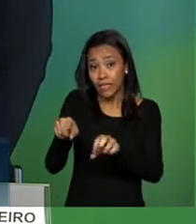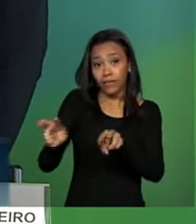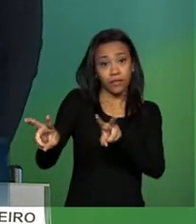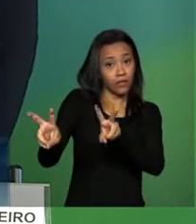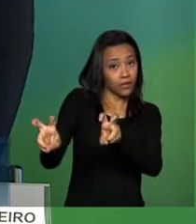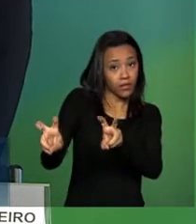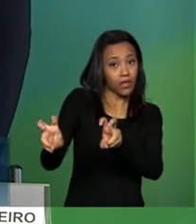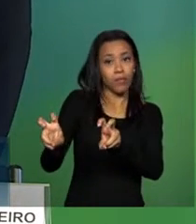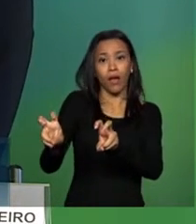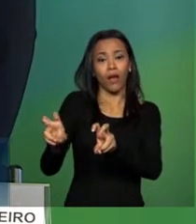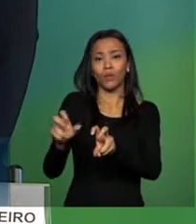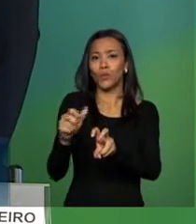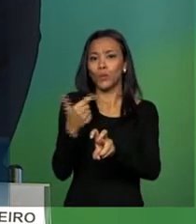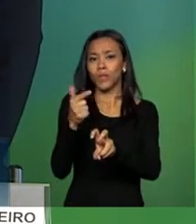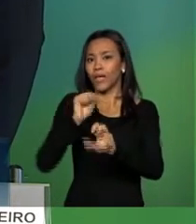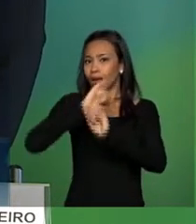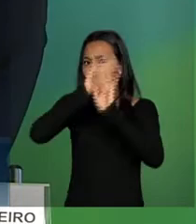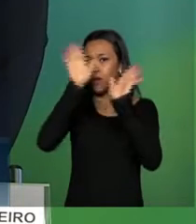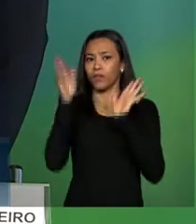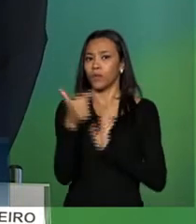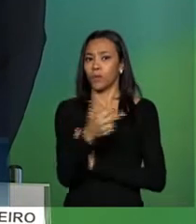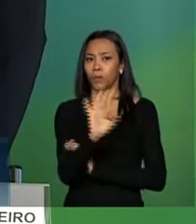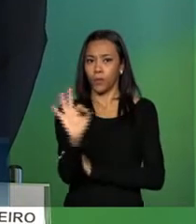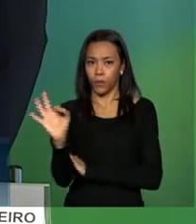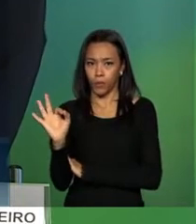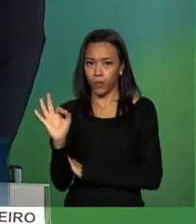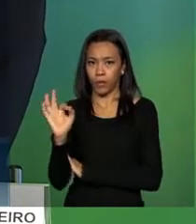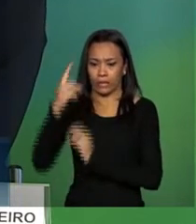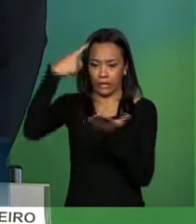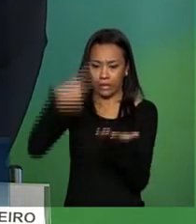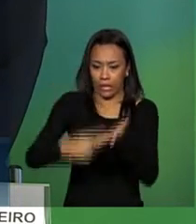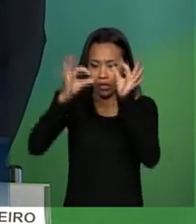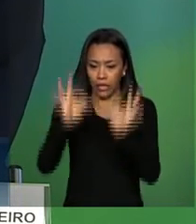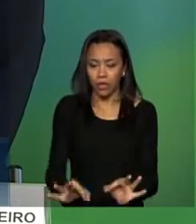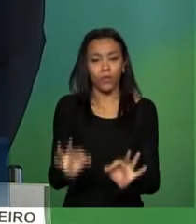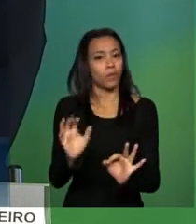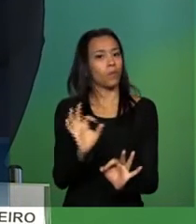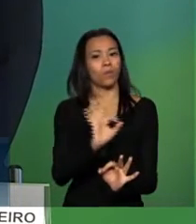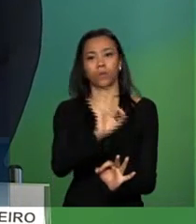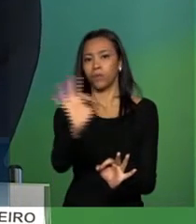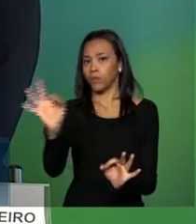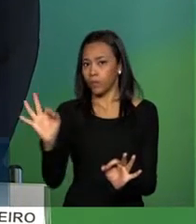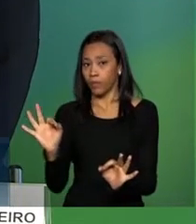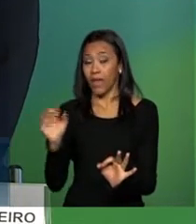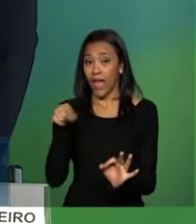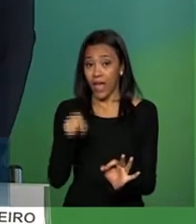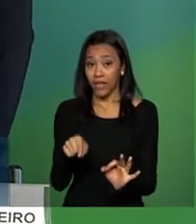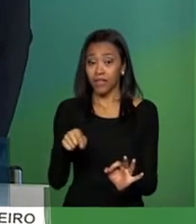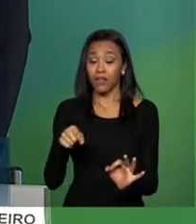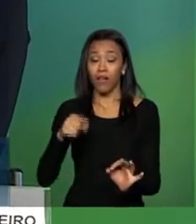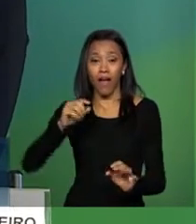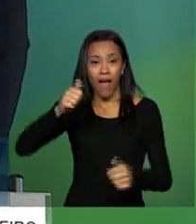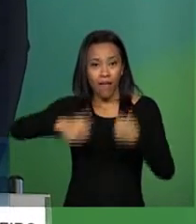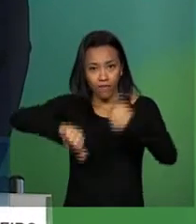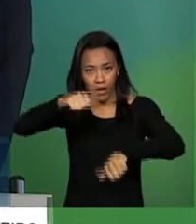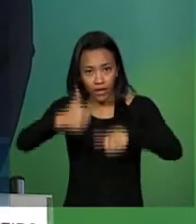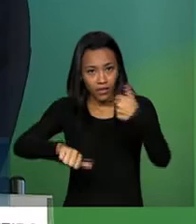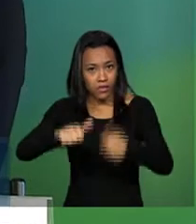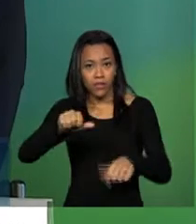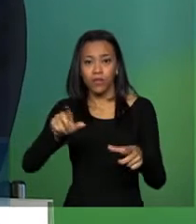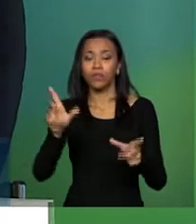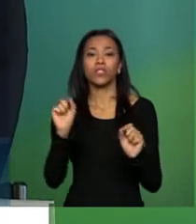inteiramente definida. Esse processo de reavaliação de rating é um processo que, de resto,